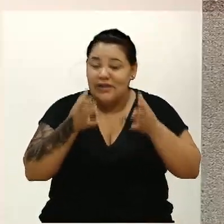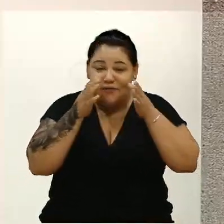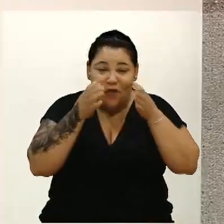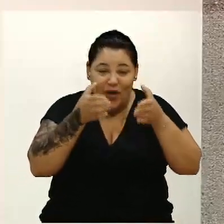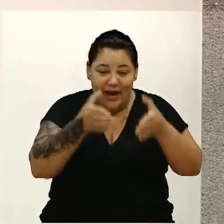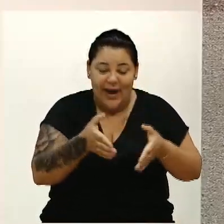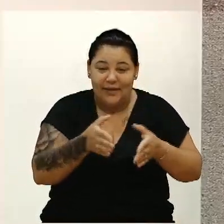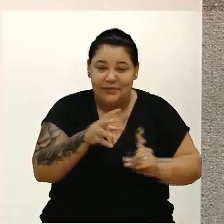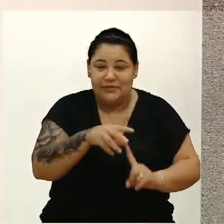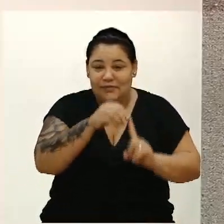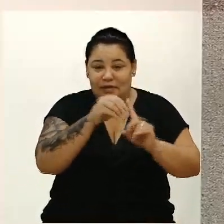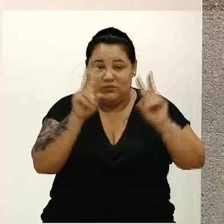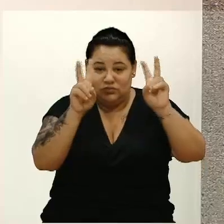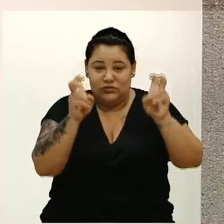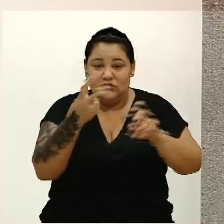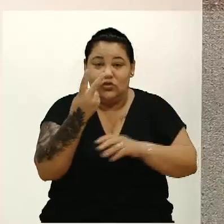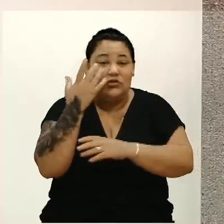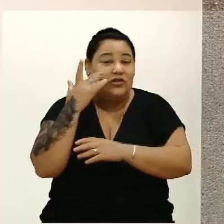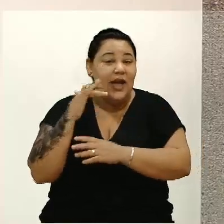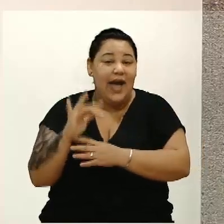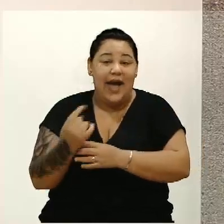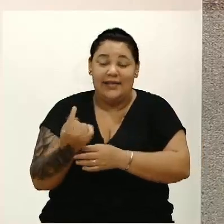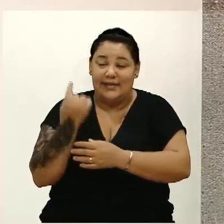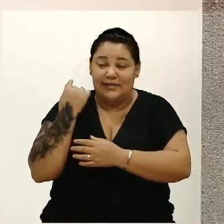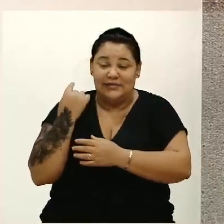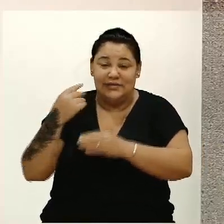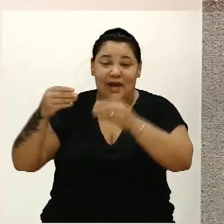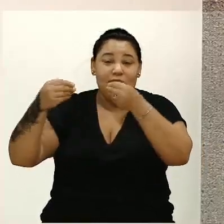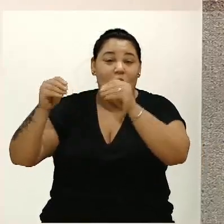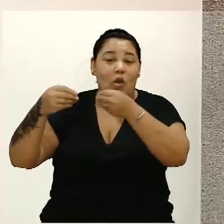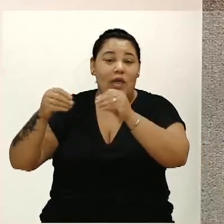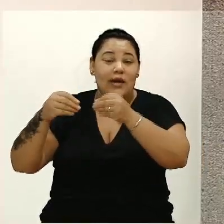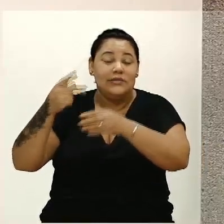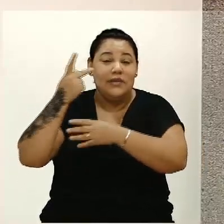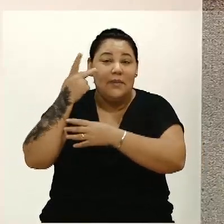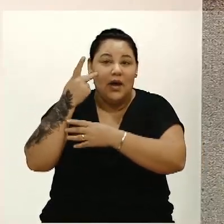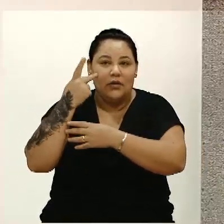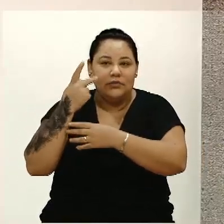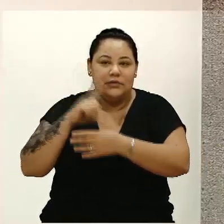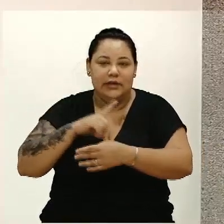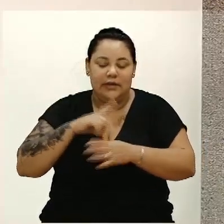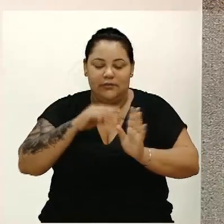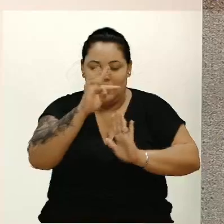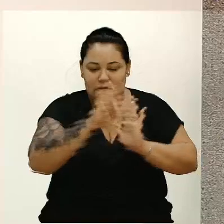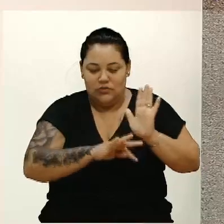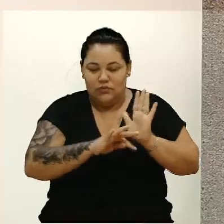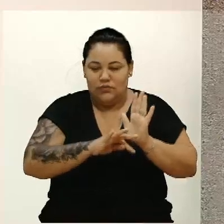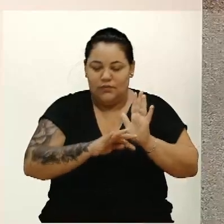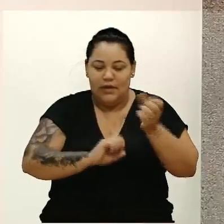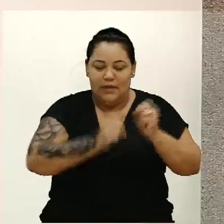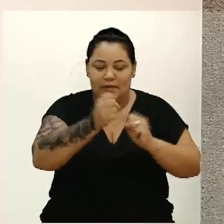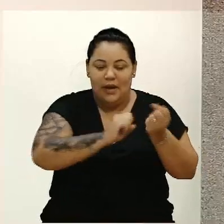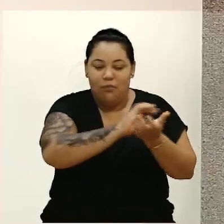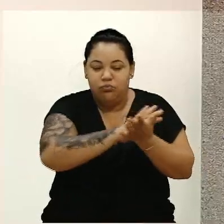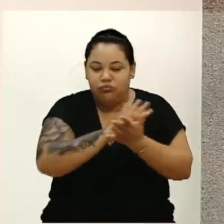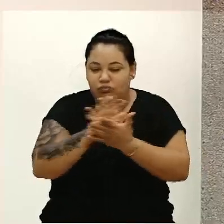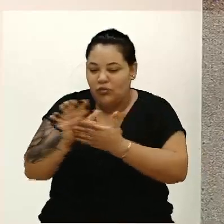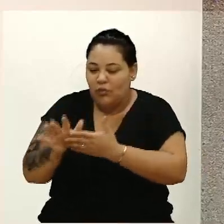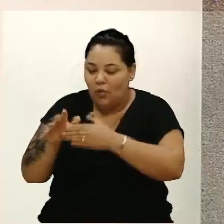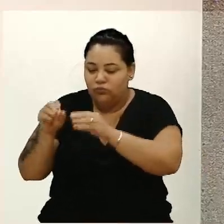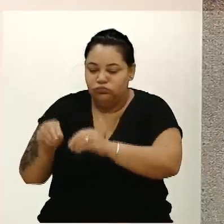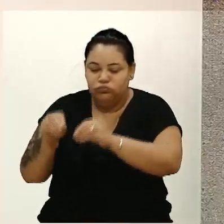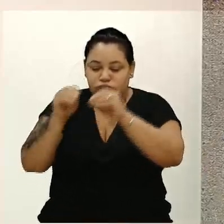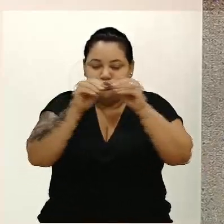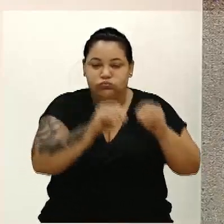dois dias atrás, aqui na Folha de São Paulo, que é o seguinte: empresas destruídas por tragédia no Rio Grande do Sul mudam de lugar para fugir